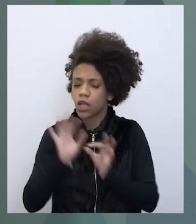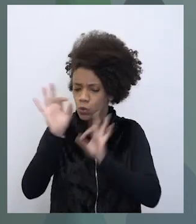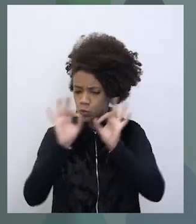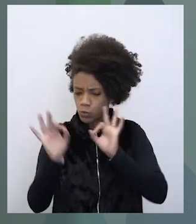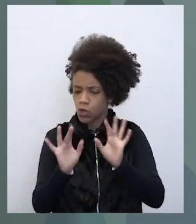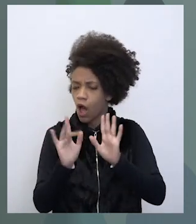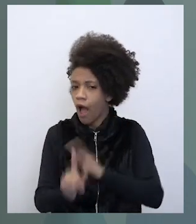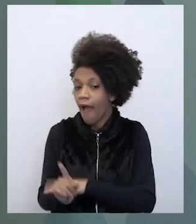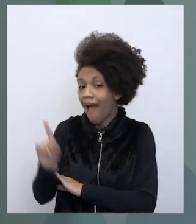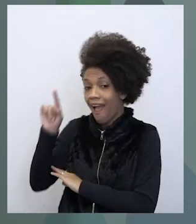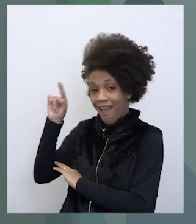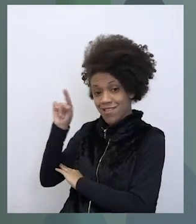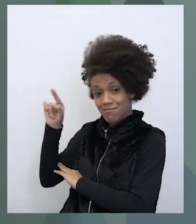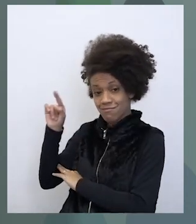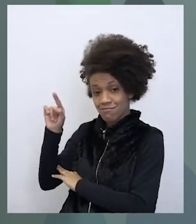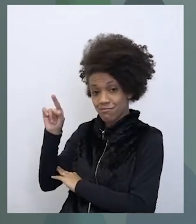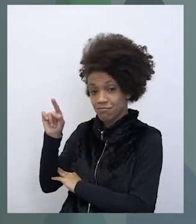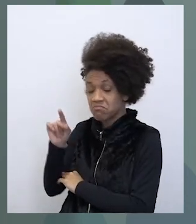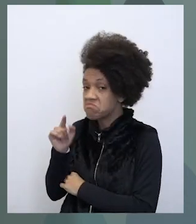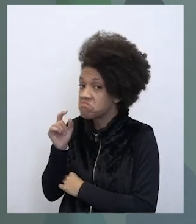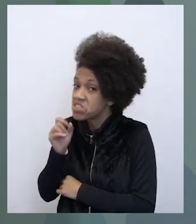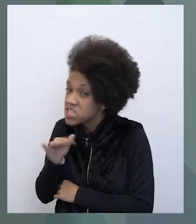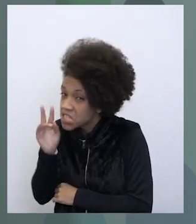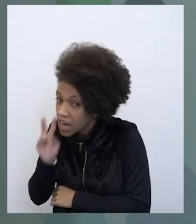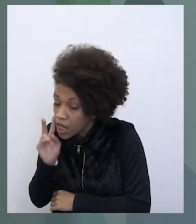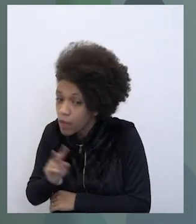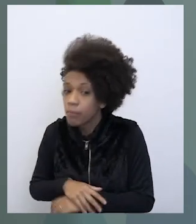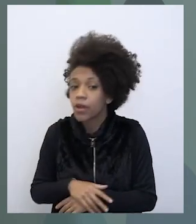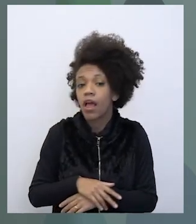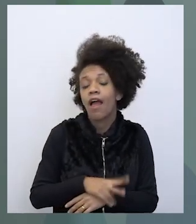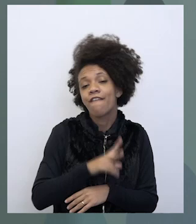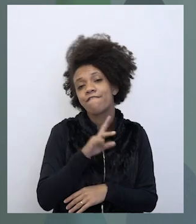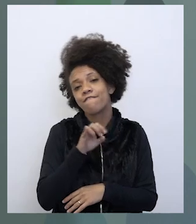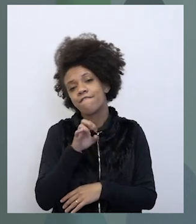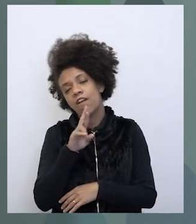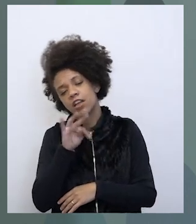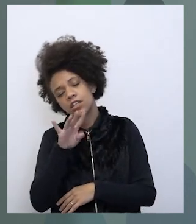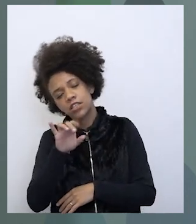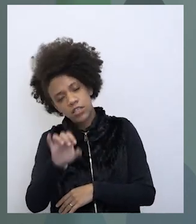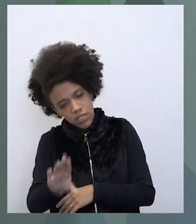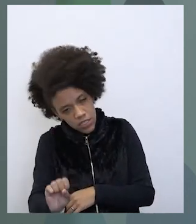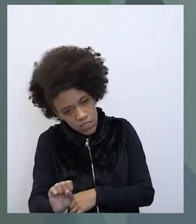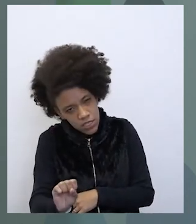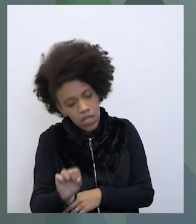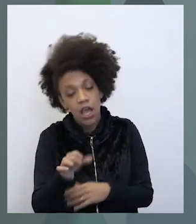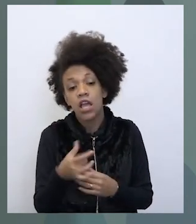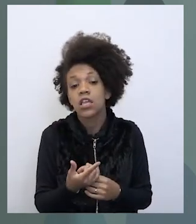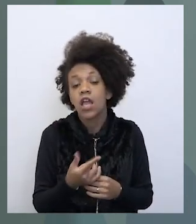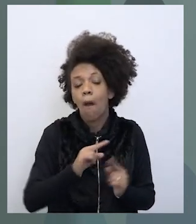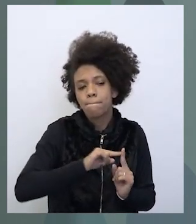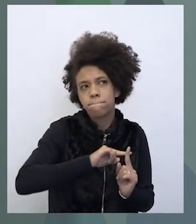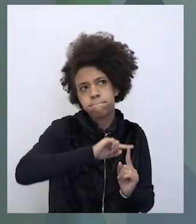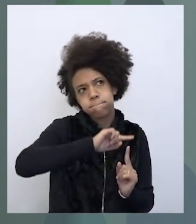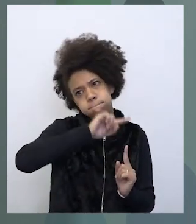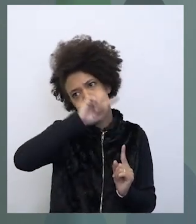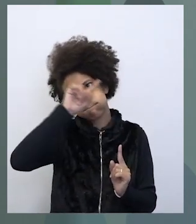Este ponto aqui em cima, não sei se vocês lembram, é o que a gente chama de vértice e é o meu ponto de máximo. É o máximo que a